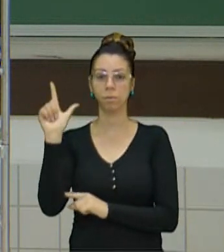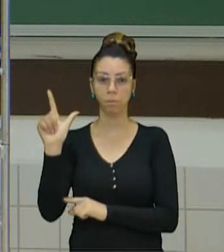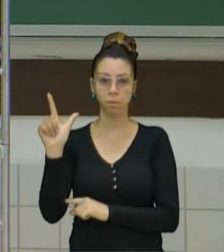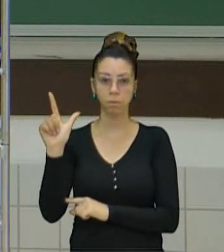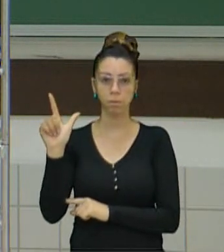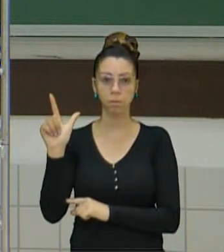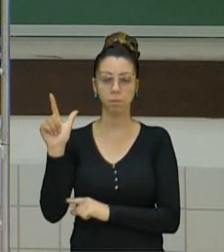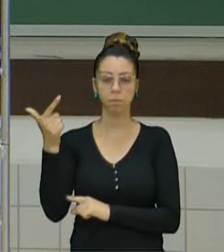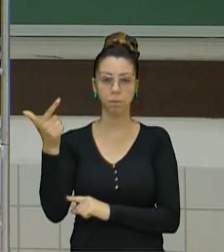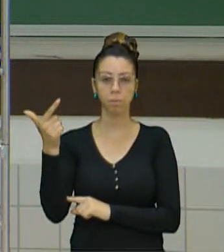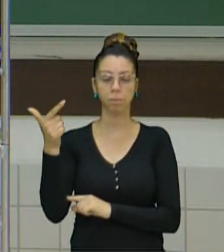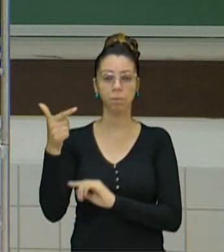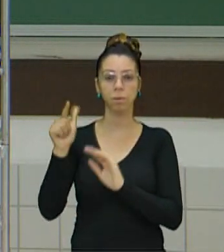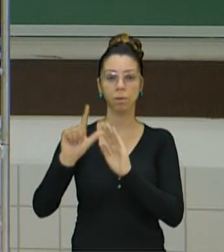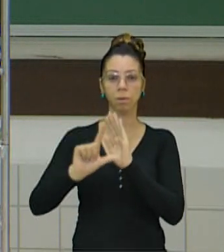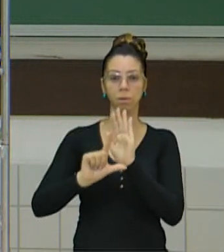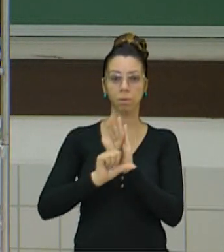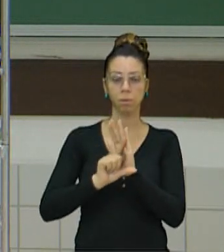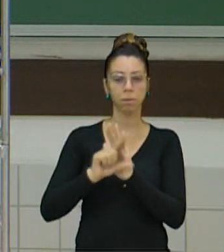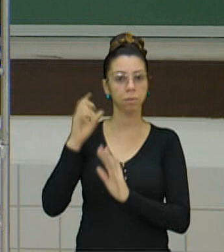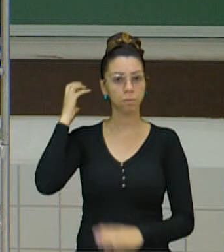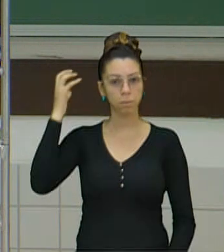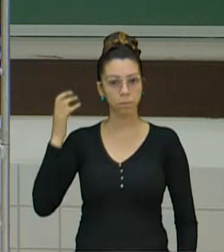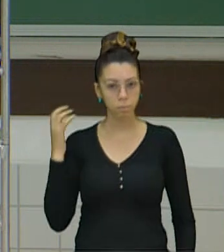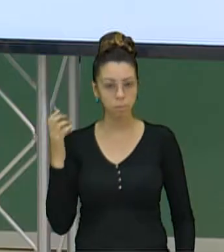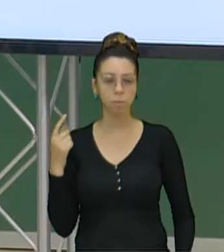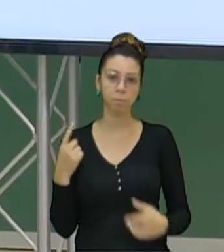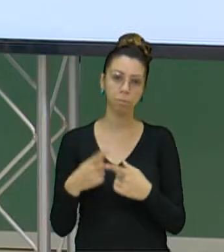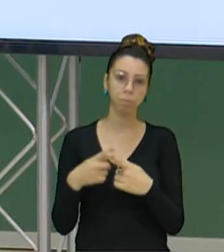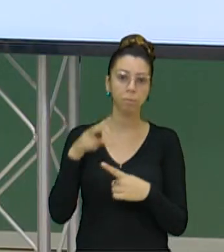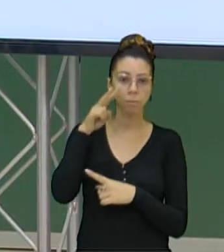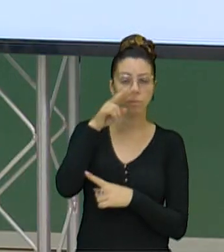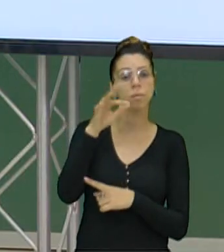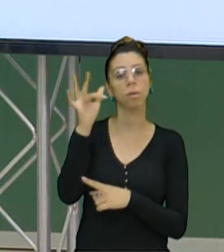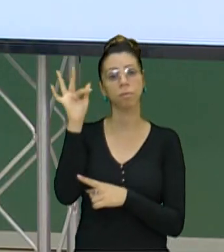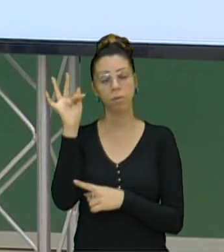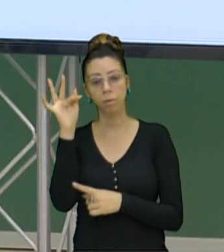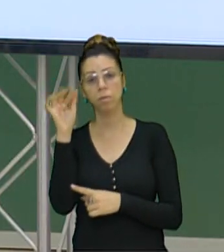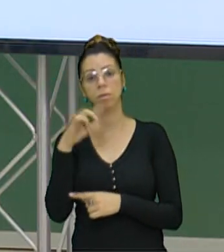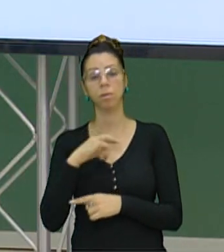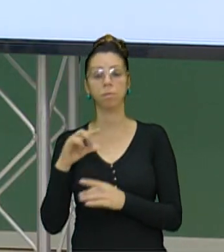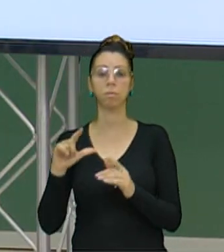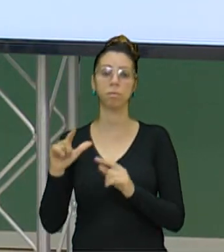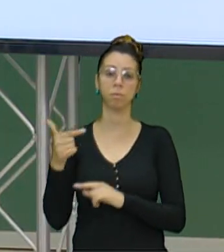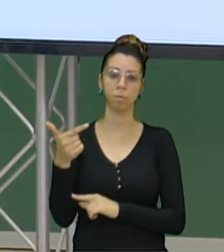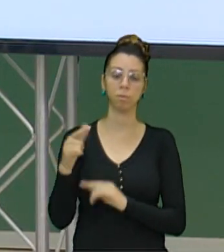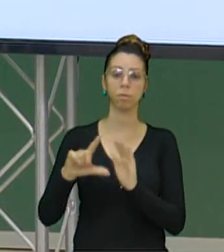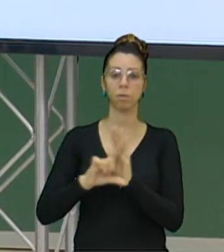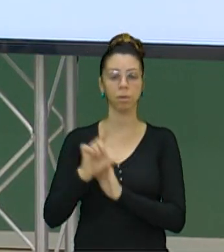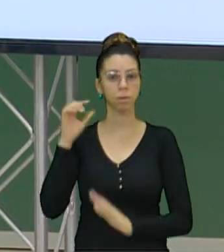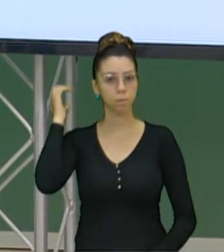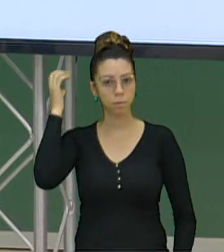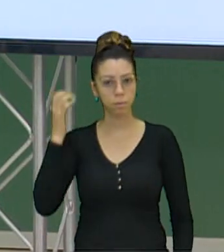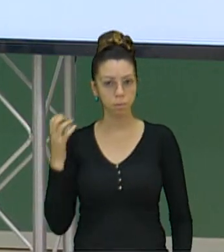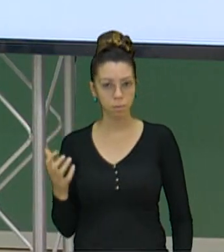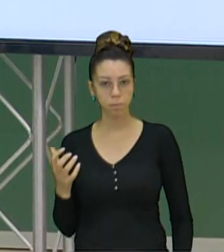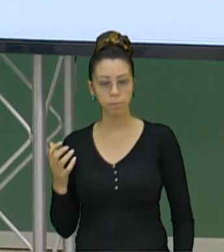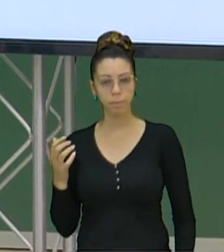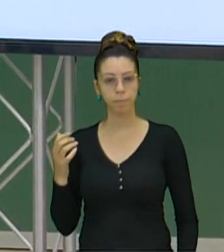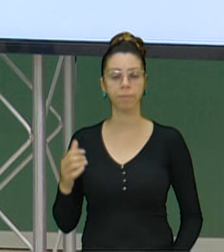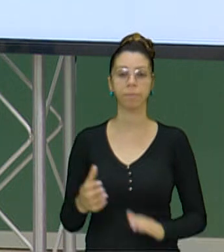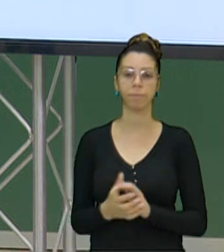que a segunda lei de Newton? Porque é uma força. Se é uma força, tem a ver com o nosso querido